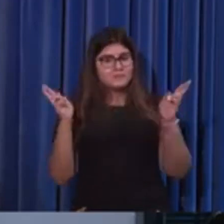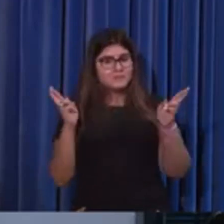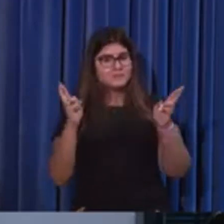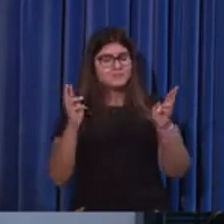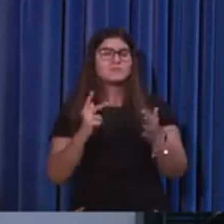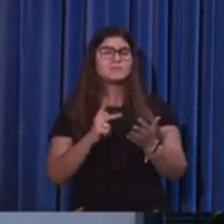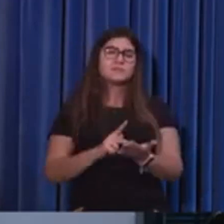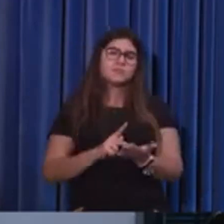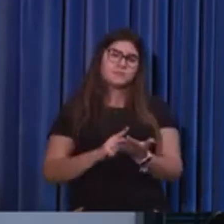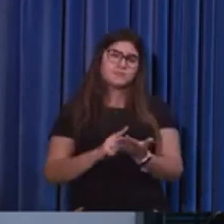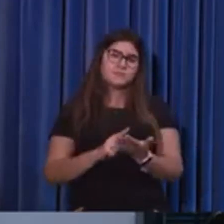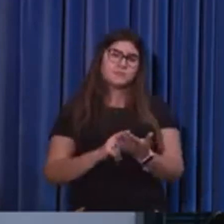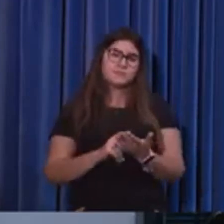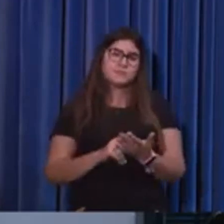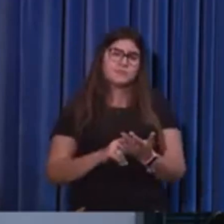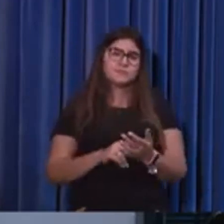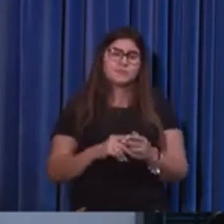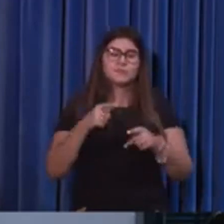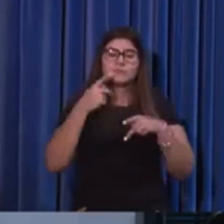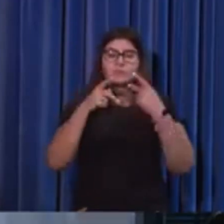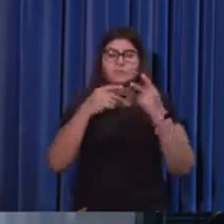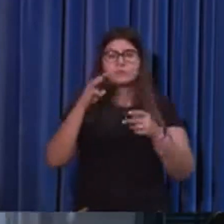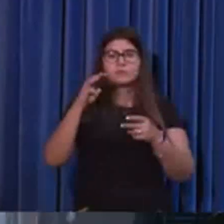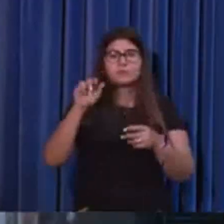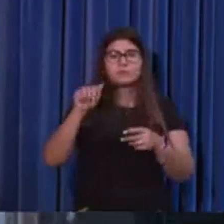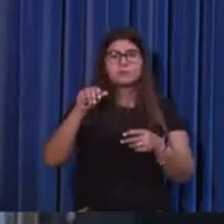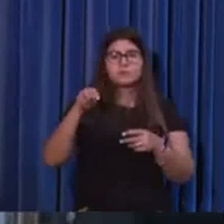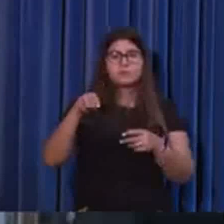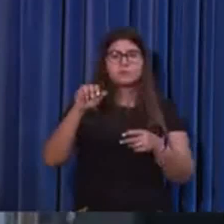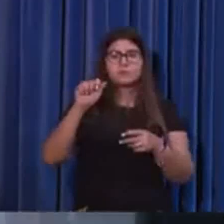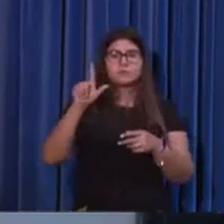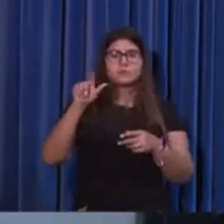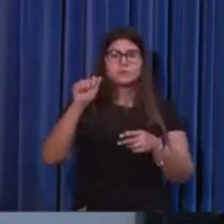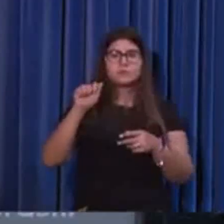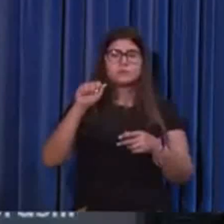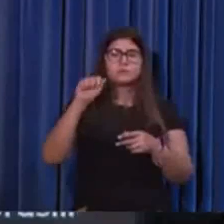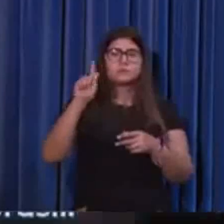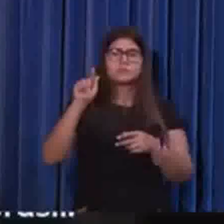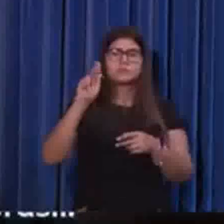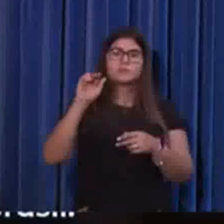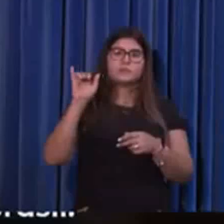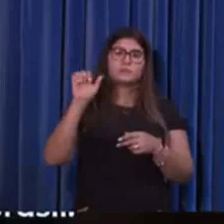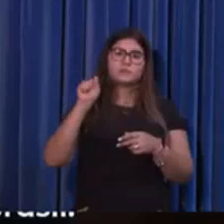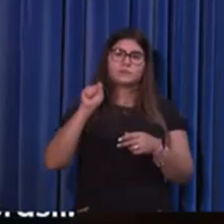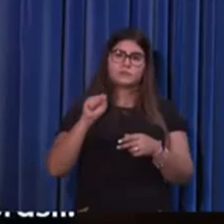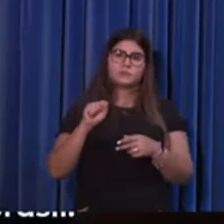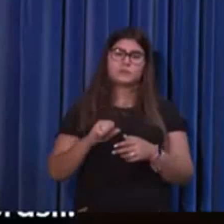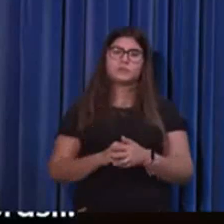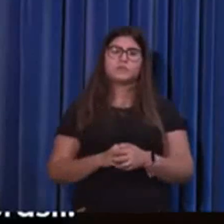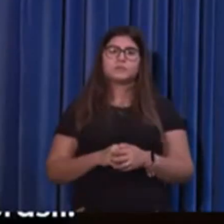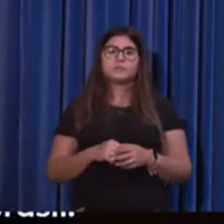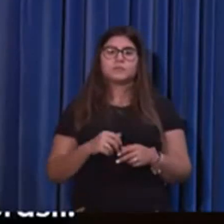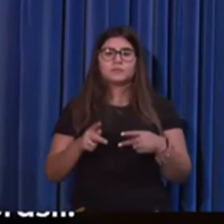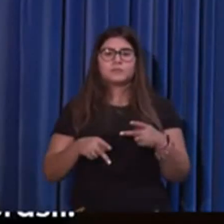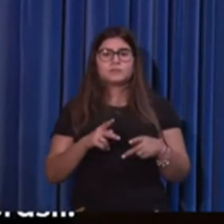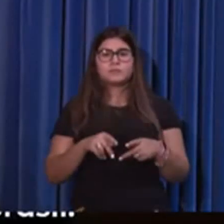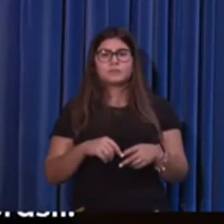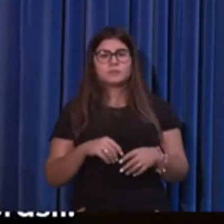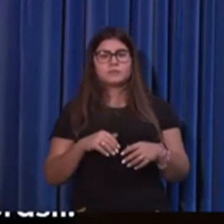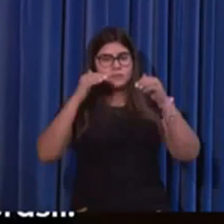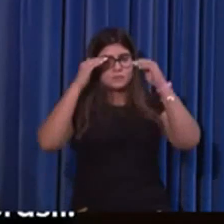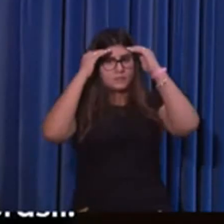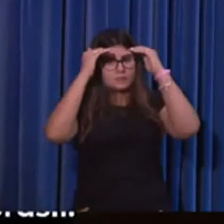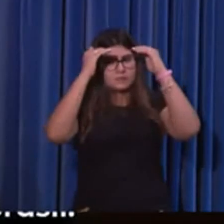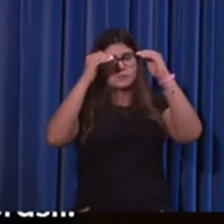o que diz Malaquias 4:2. Mas para vós outros que temeis o meu nome, nascerá o sol